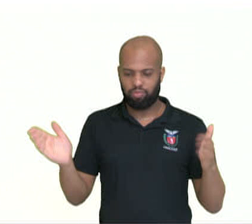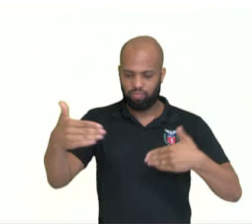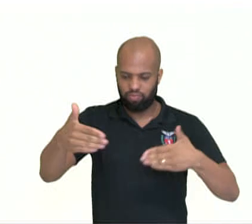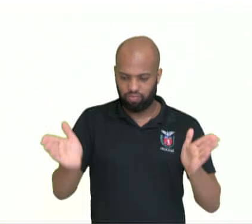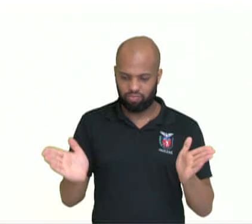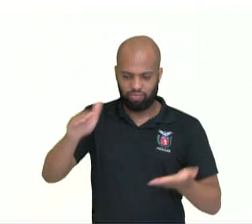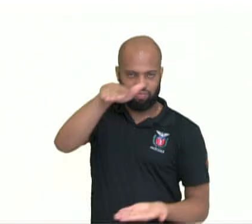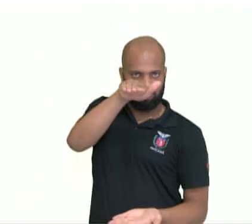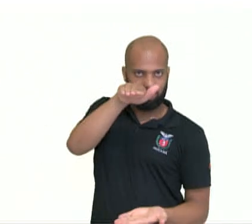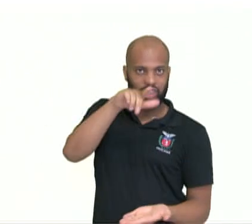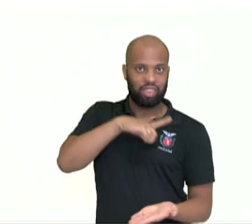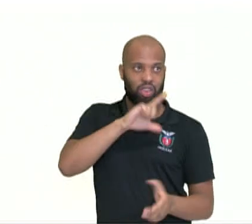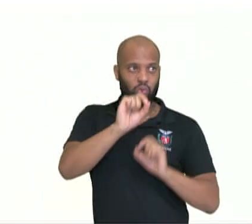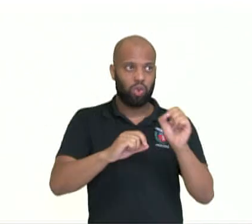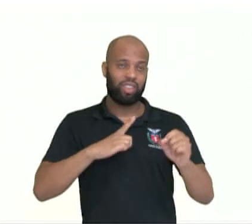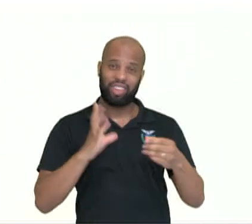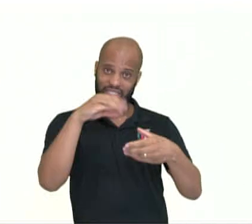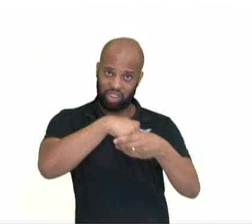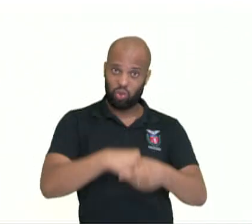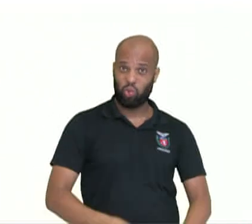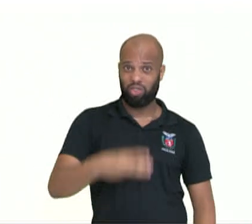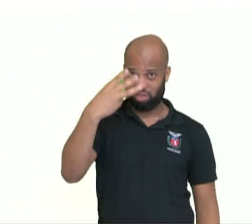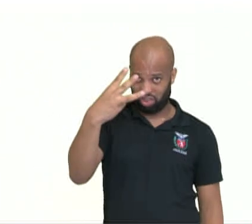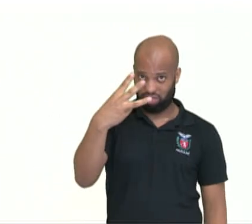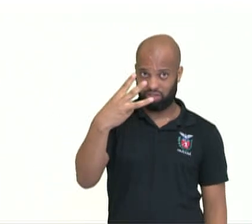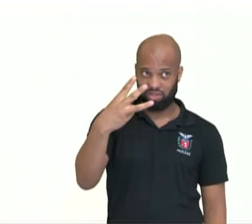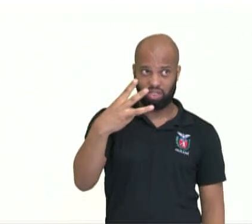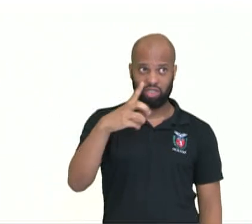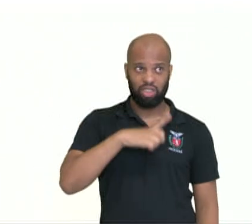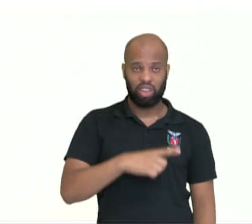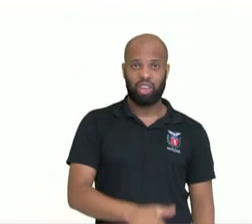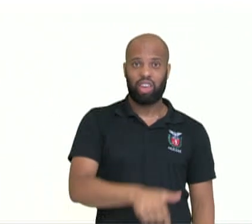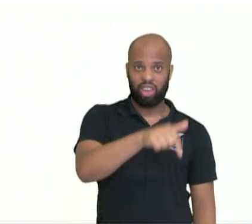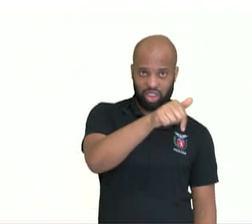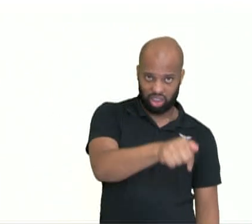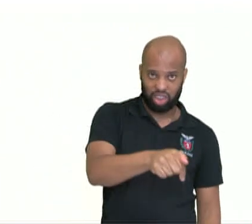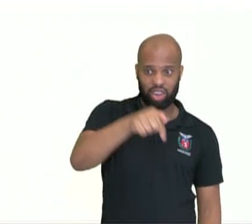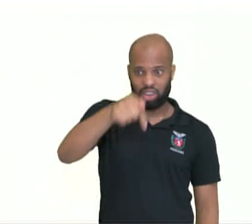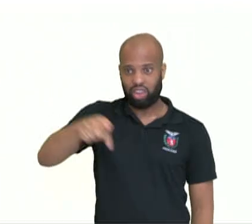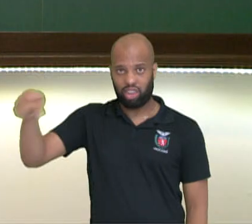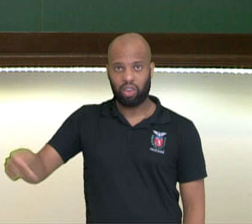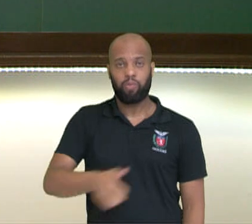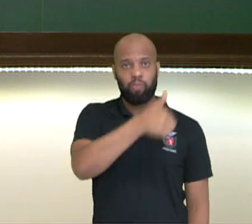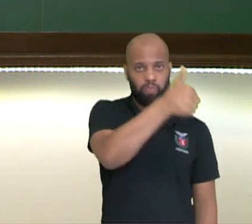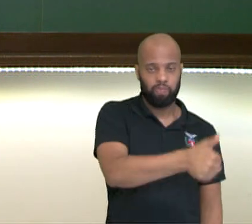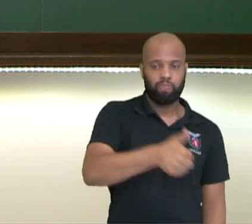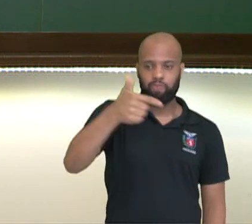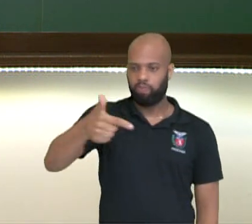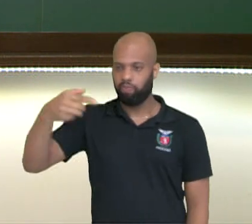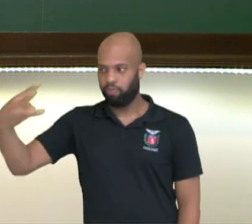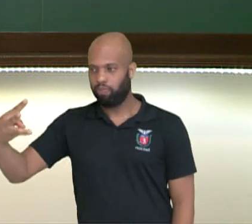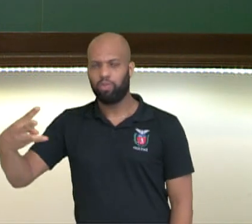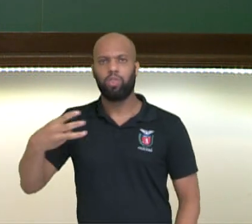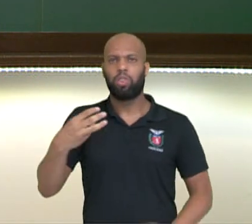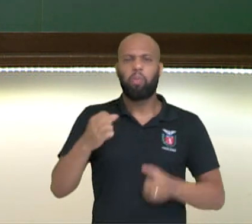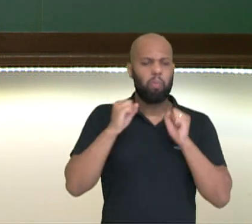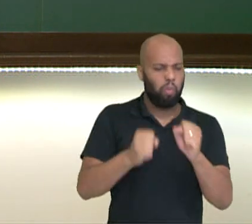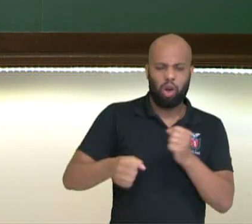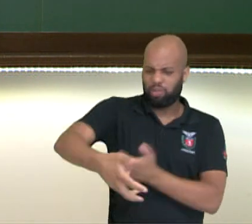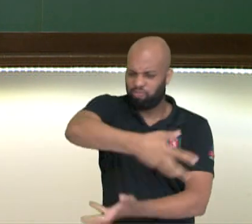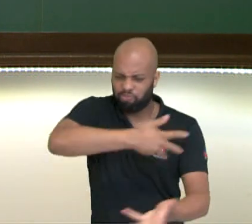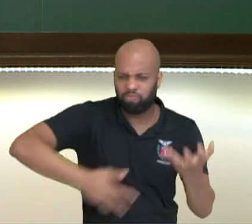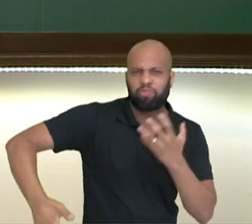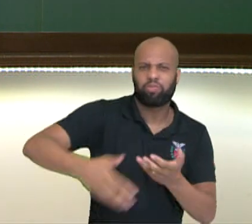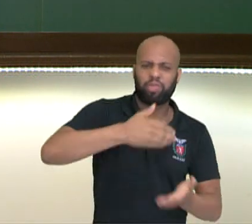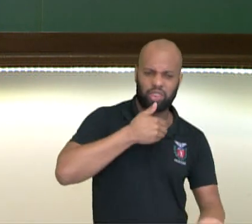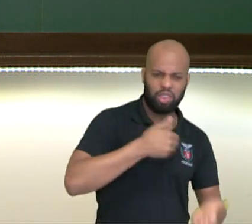sistema. Nessa caixinha tem três corpos, um carga Q1, Q2 e Q3. Eles podem fazer o que quiser ali,